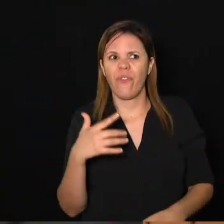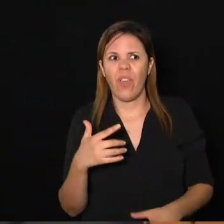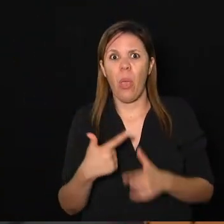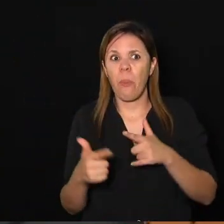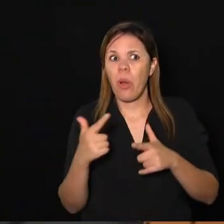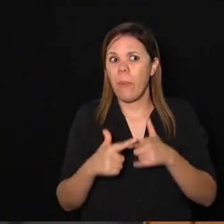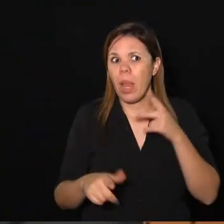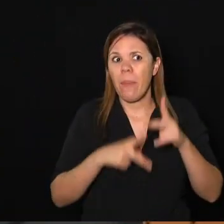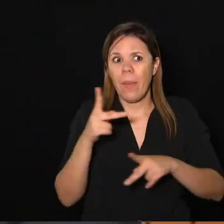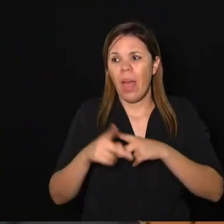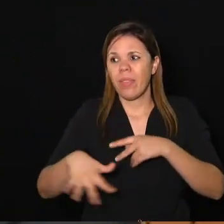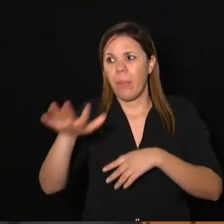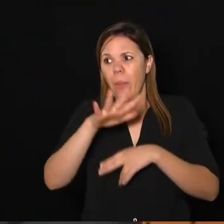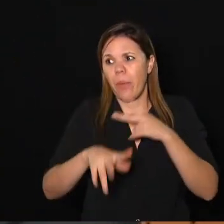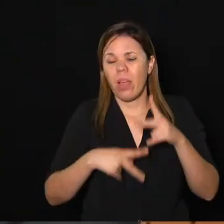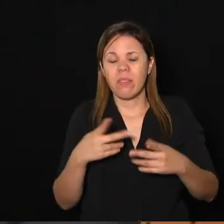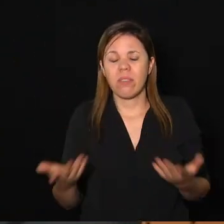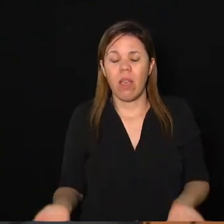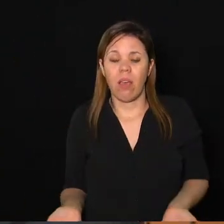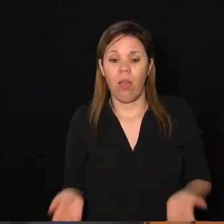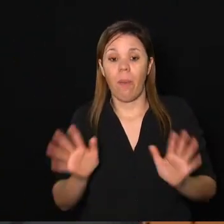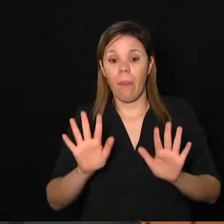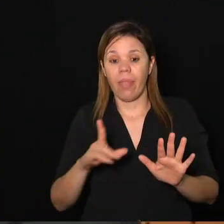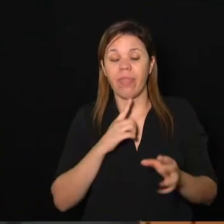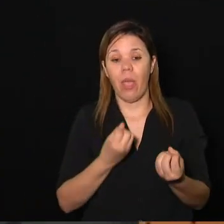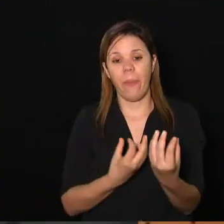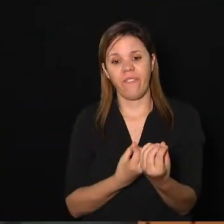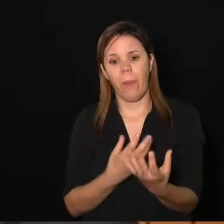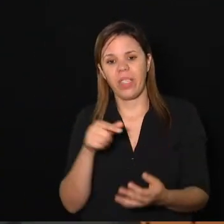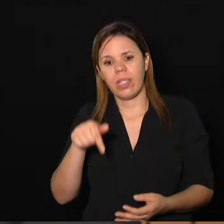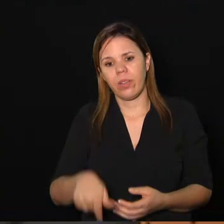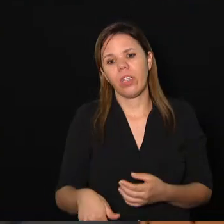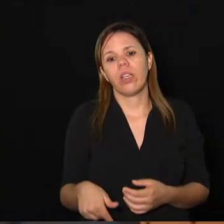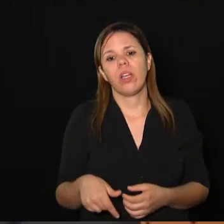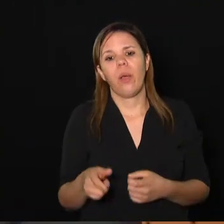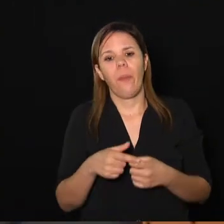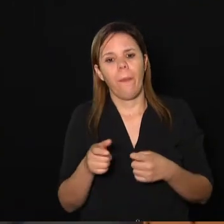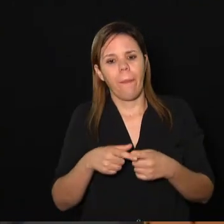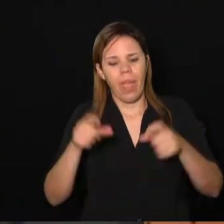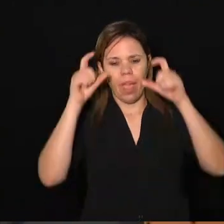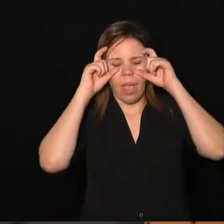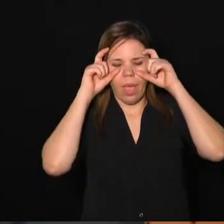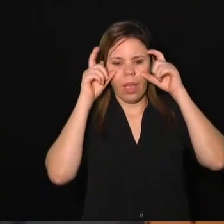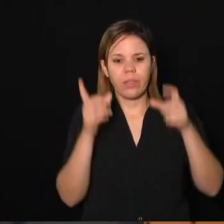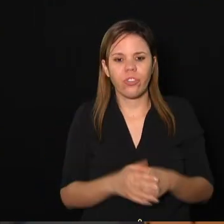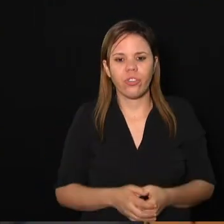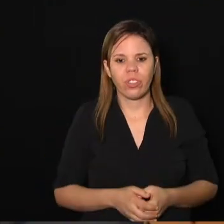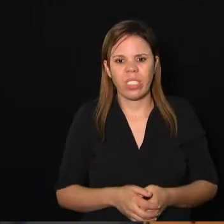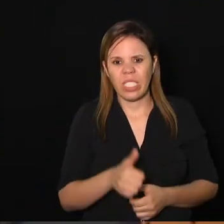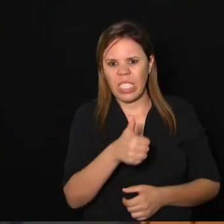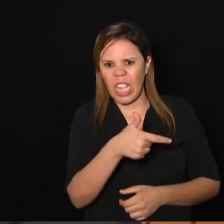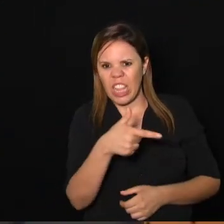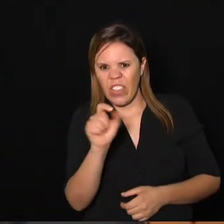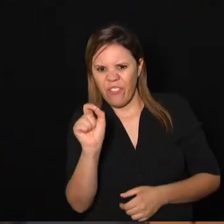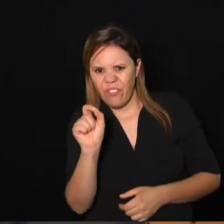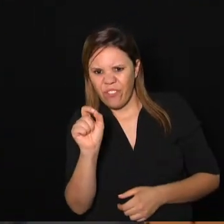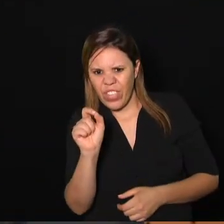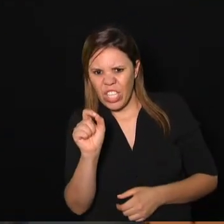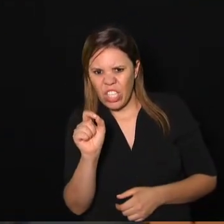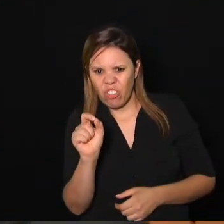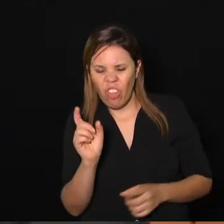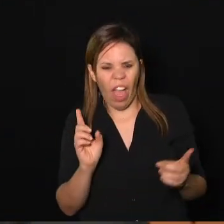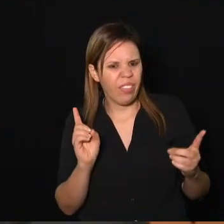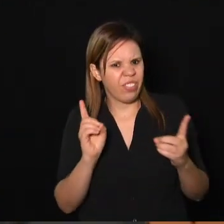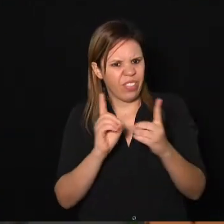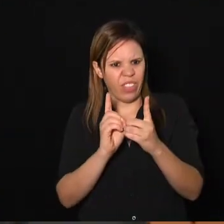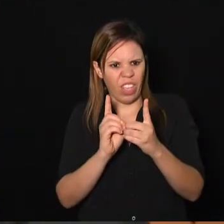é isso há uma informação aqui de que o médico oftalmologista atende 120 pacientes isso também não é uma